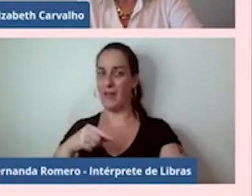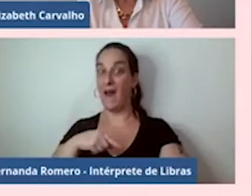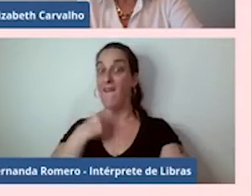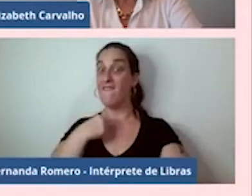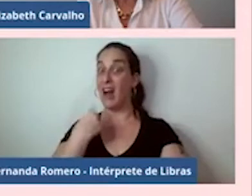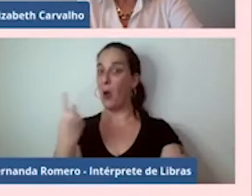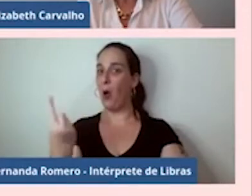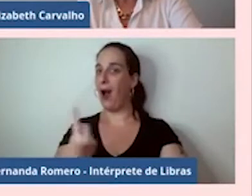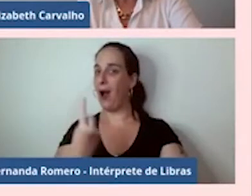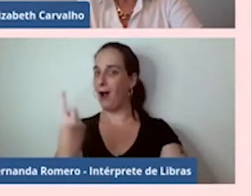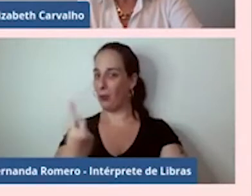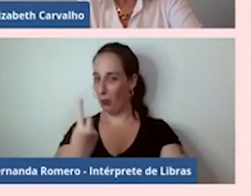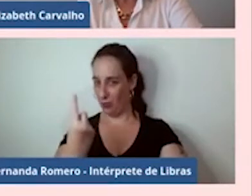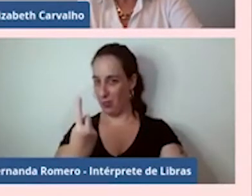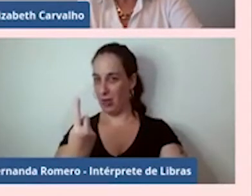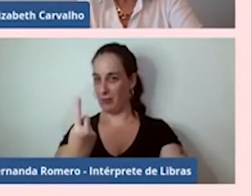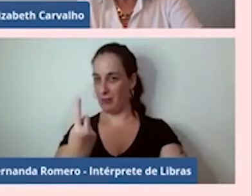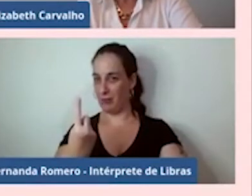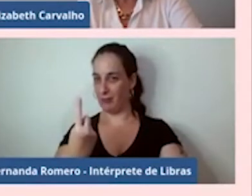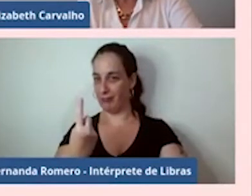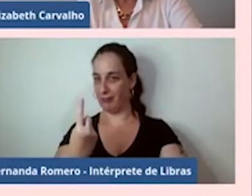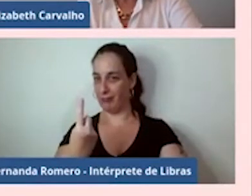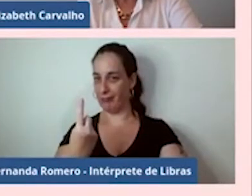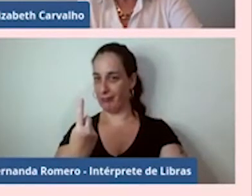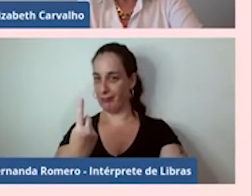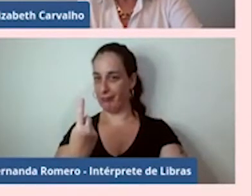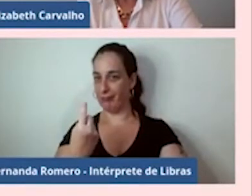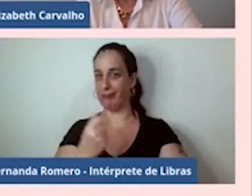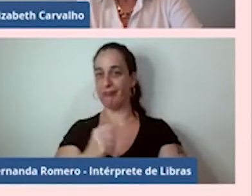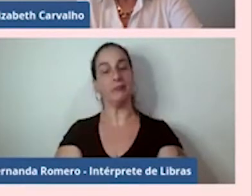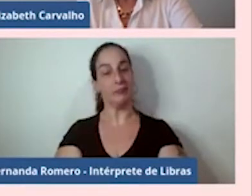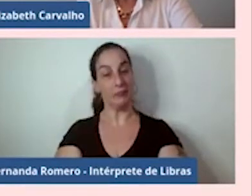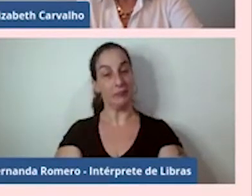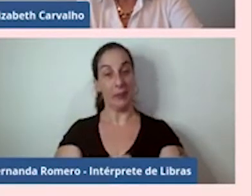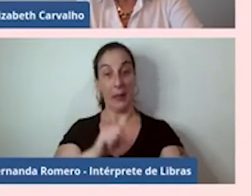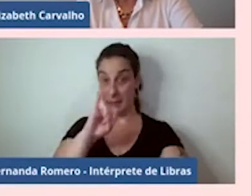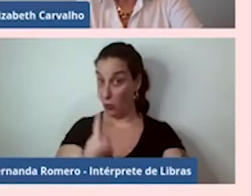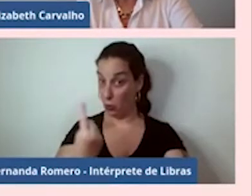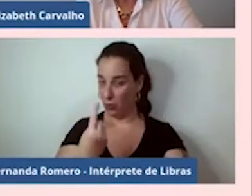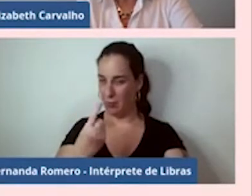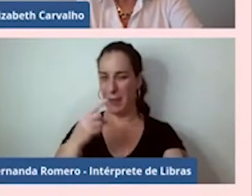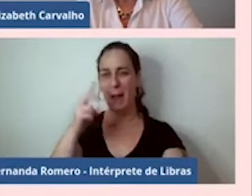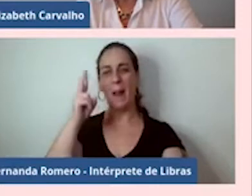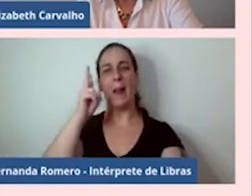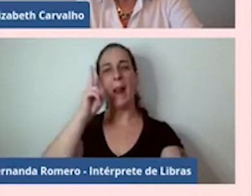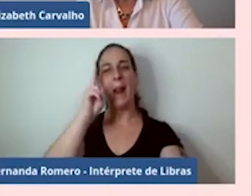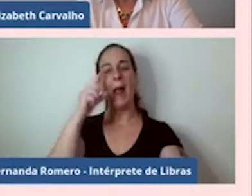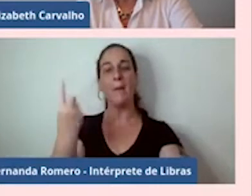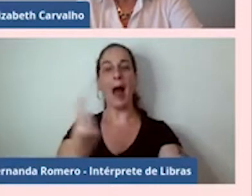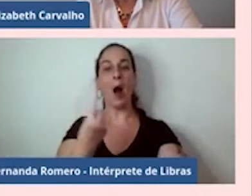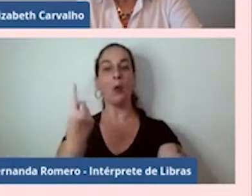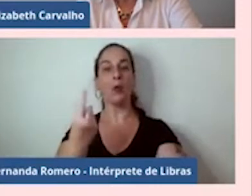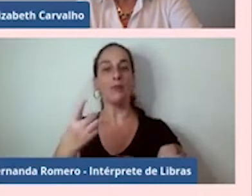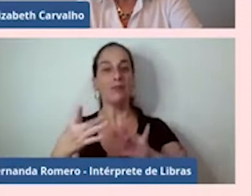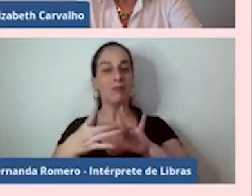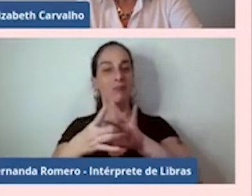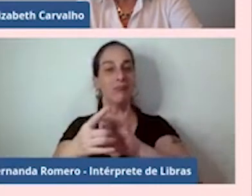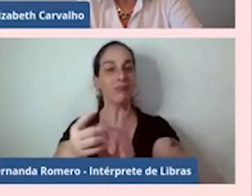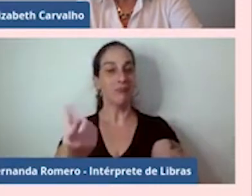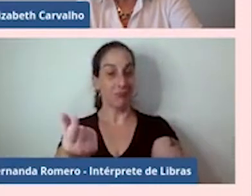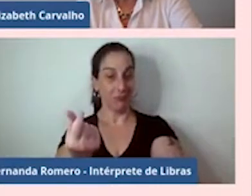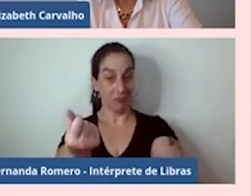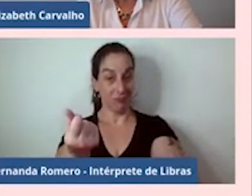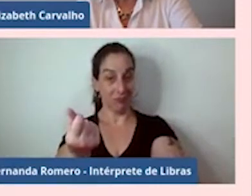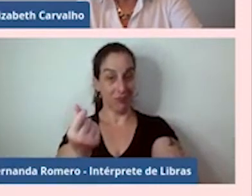autonomia, né? E aí, quando a gente fala de autonomia, a gente sempre lembra dessa questão da autonomia financeira, né? Que é uma coisa